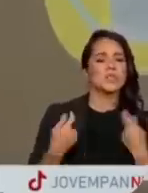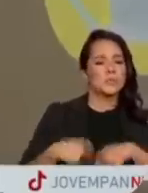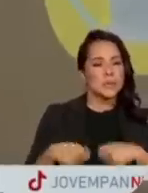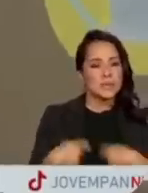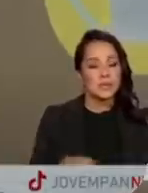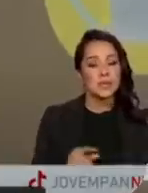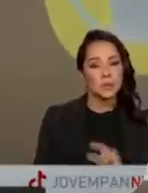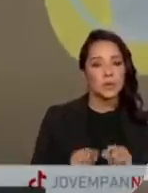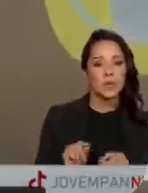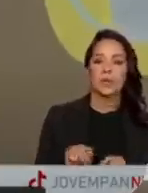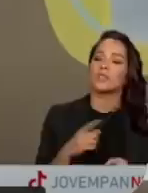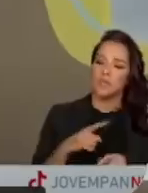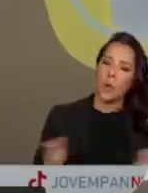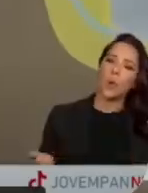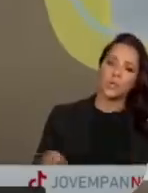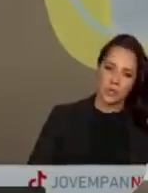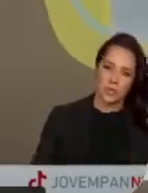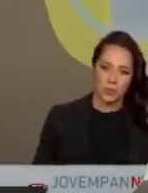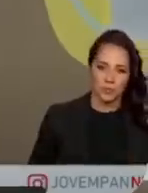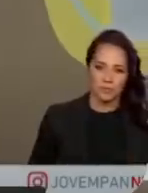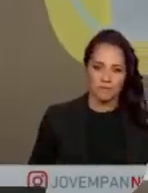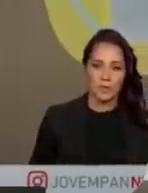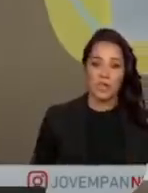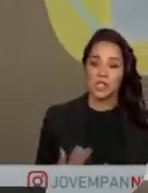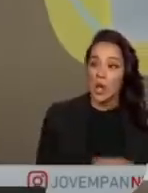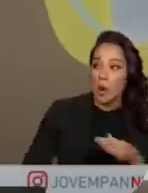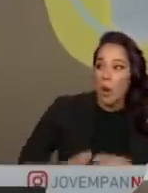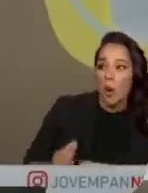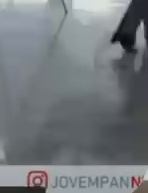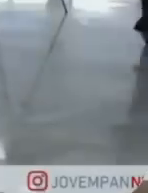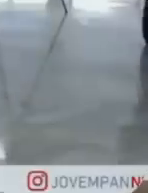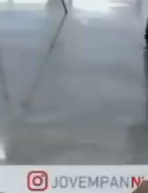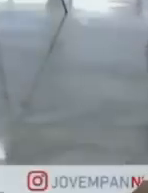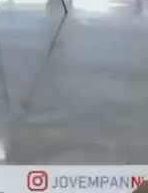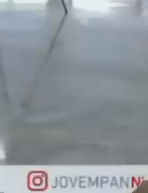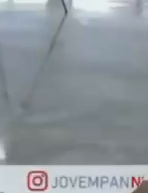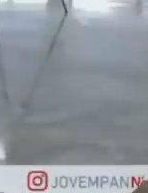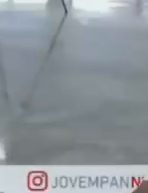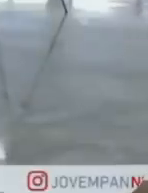simplesmente precisamos de condições, de meios.